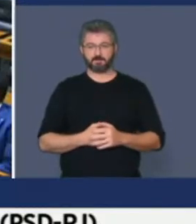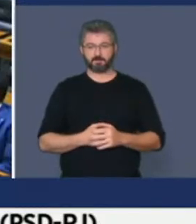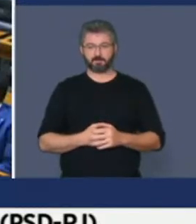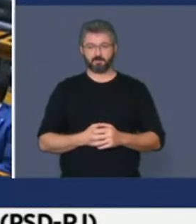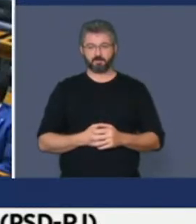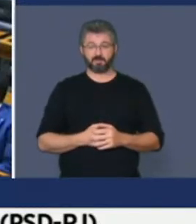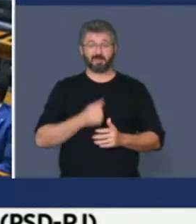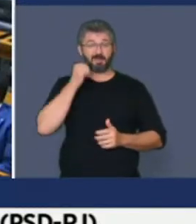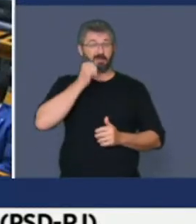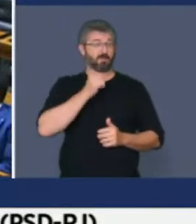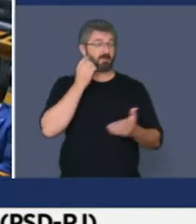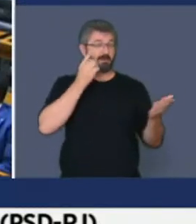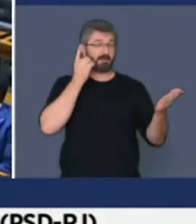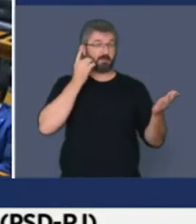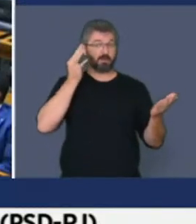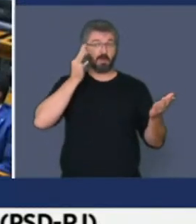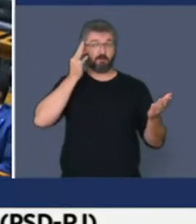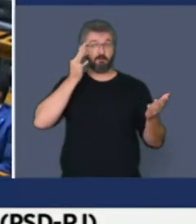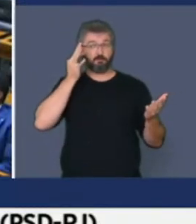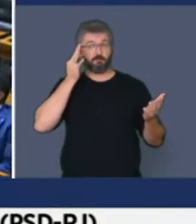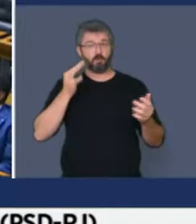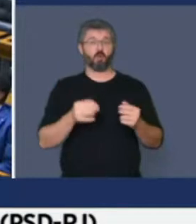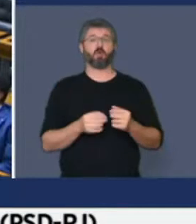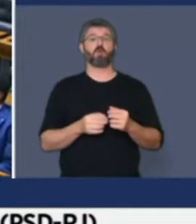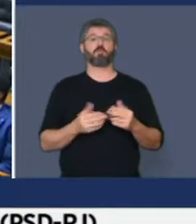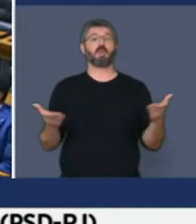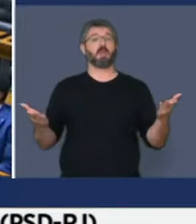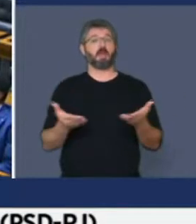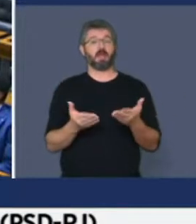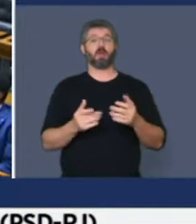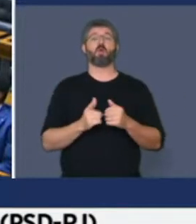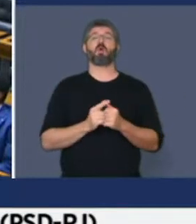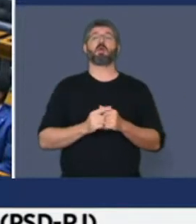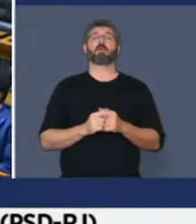A deputada Flor de Lis responde na